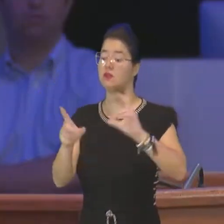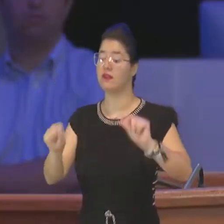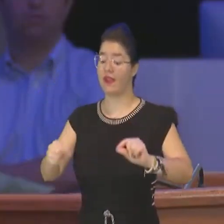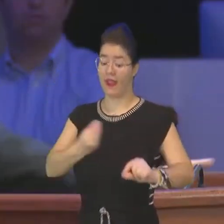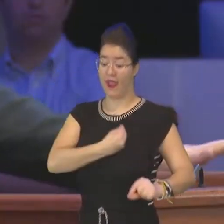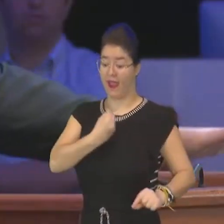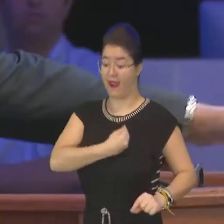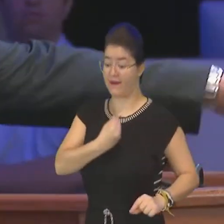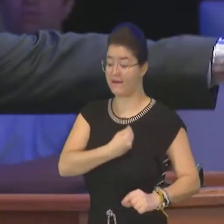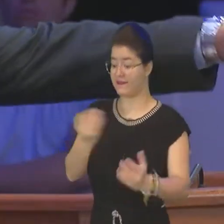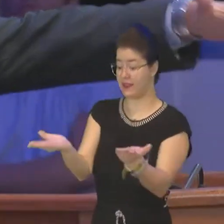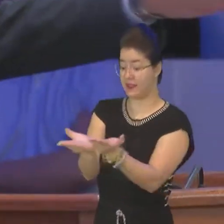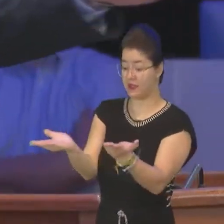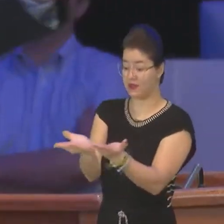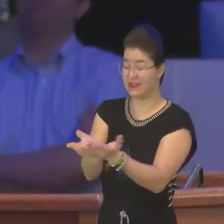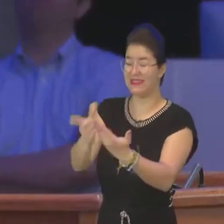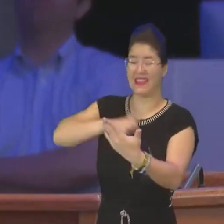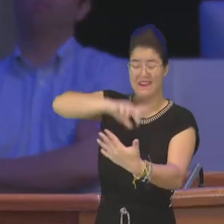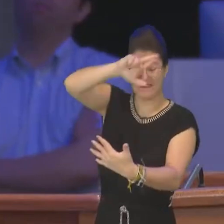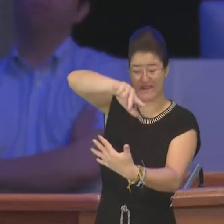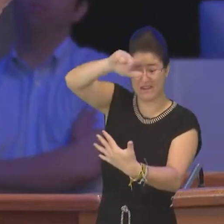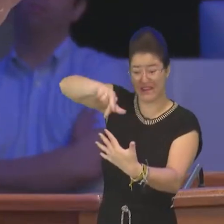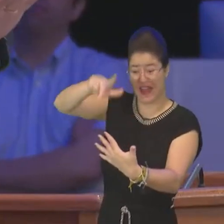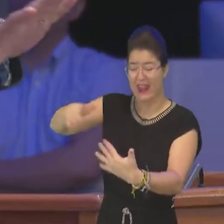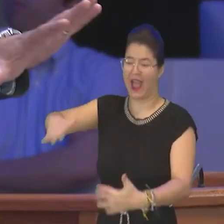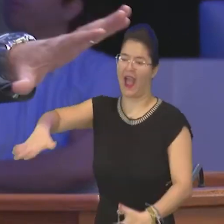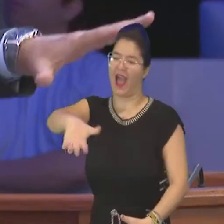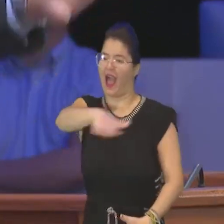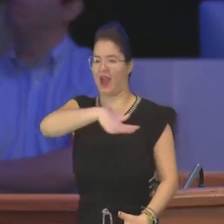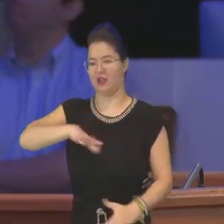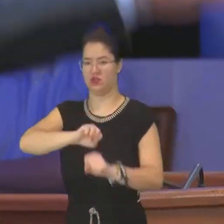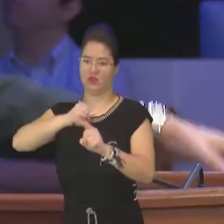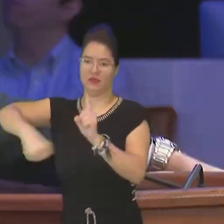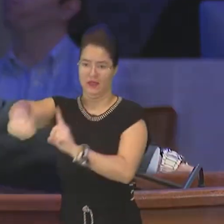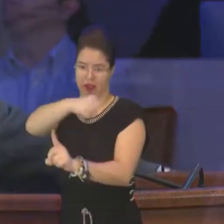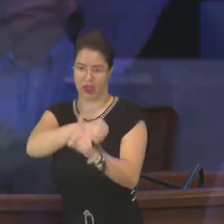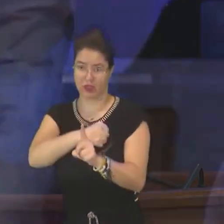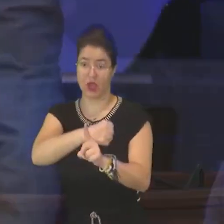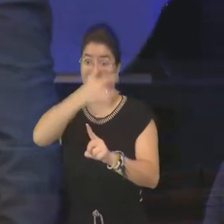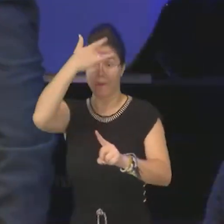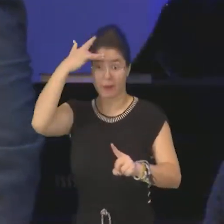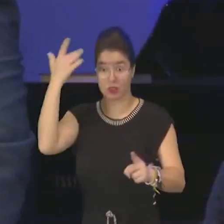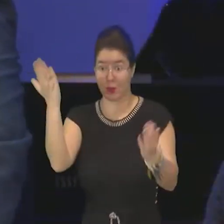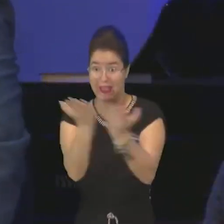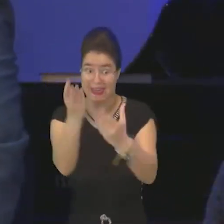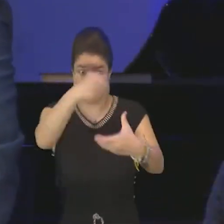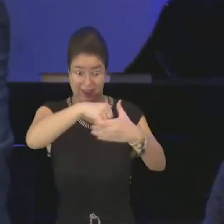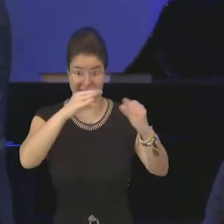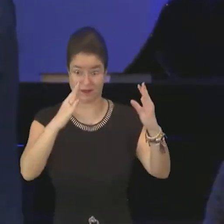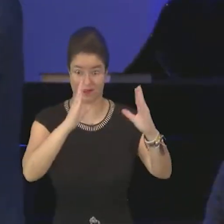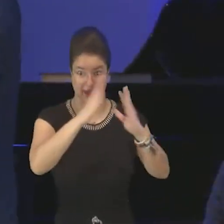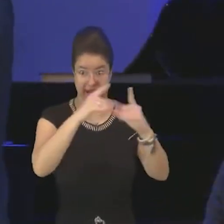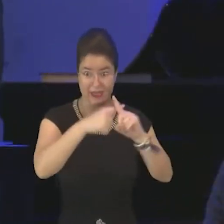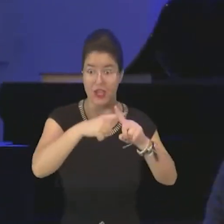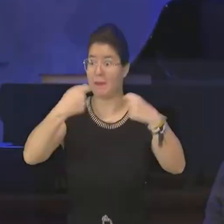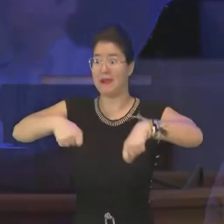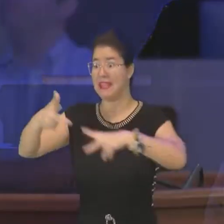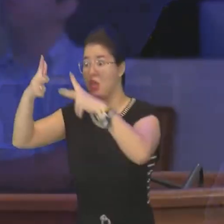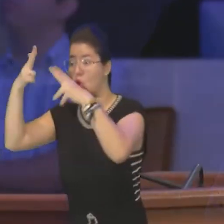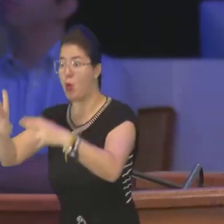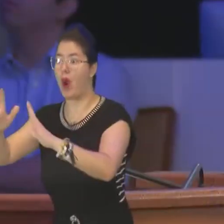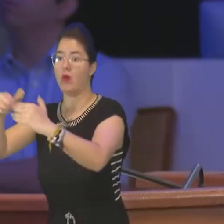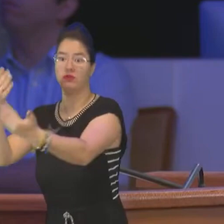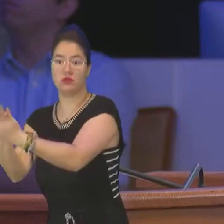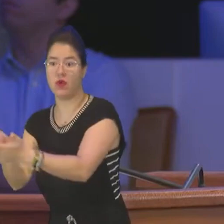ela abrange as várias áreas da sociedade. Aquilo que o crente é na igreja, ele deve ser na sociedade. Aquilo que ele é na escola,